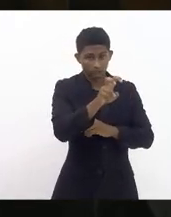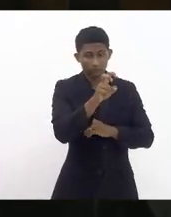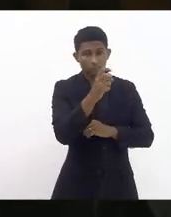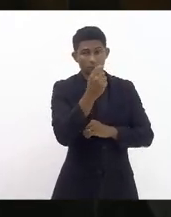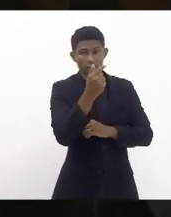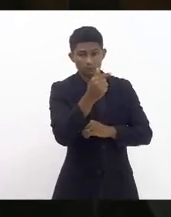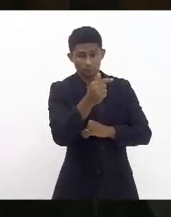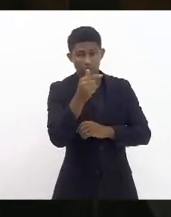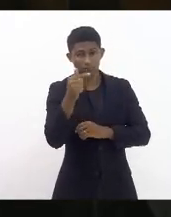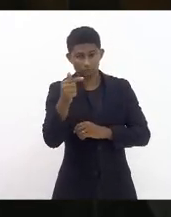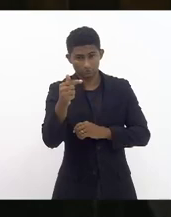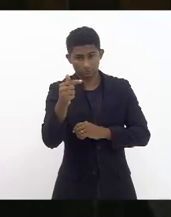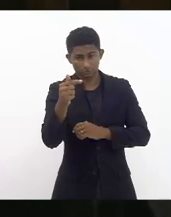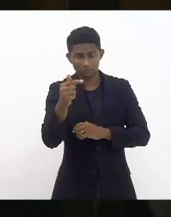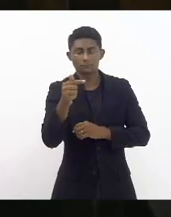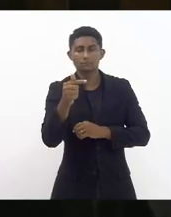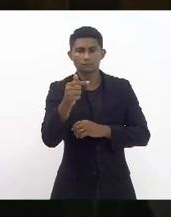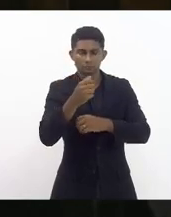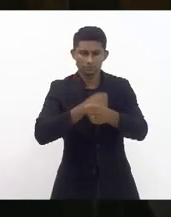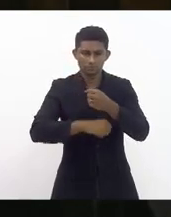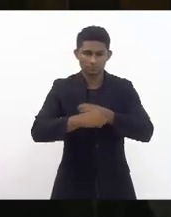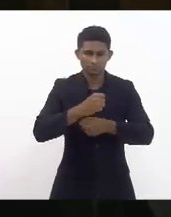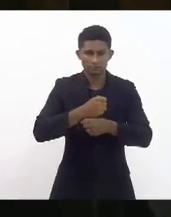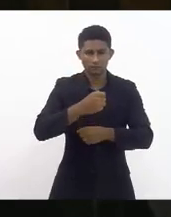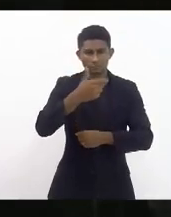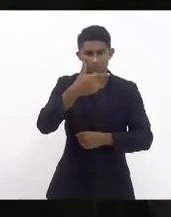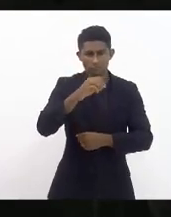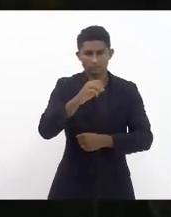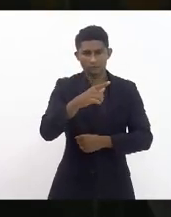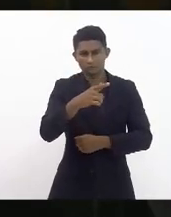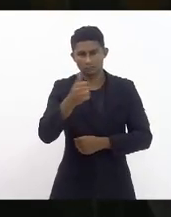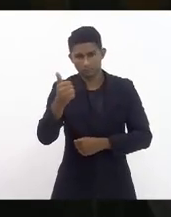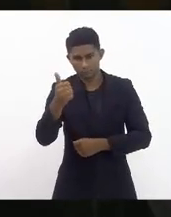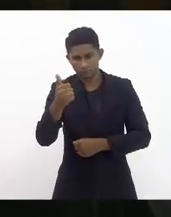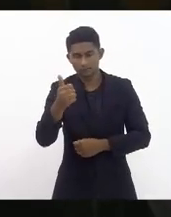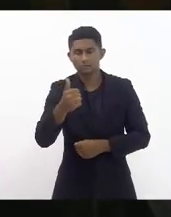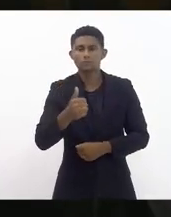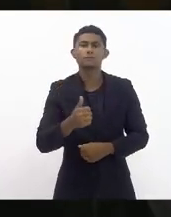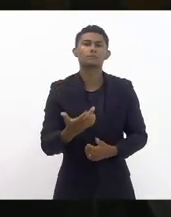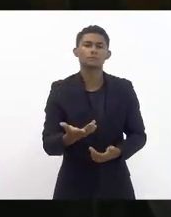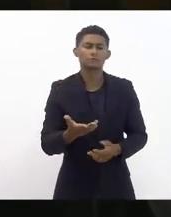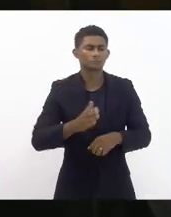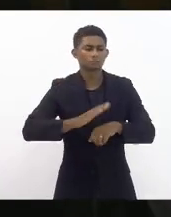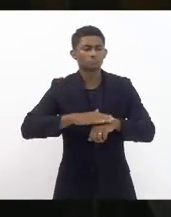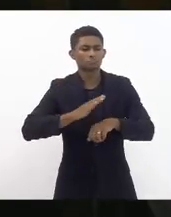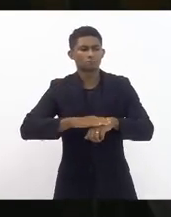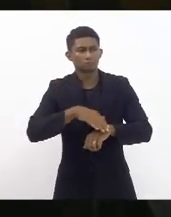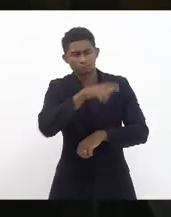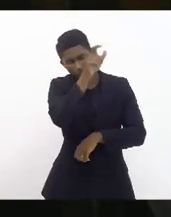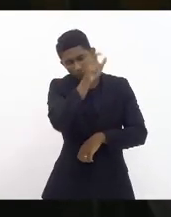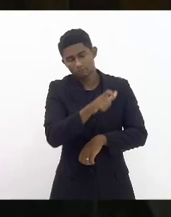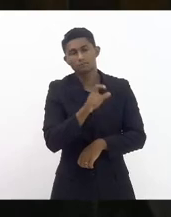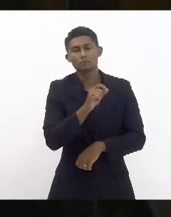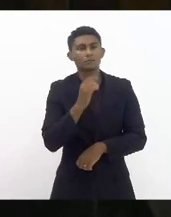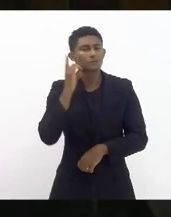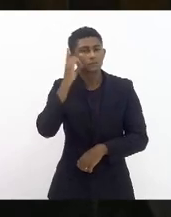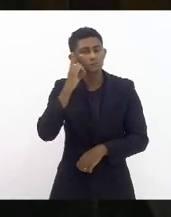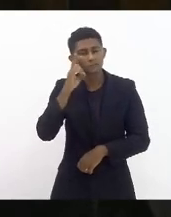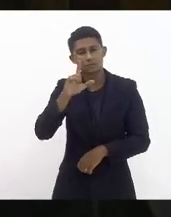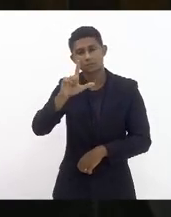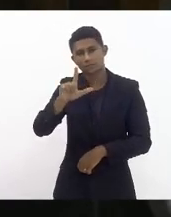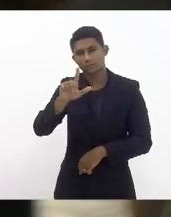5077 de 2021, de autoria da deputada